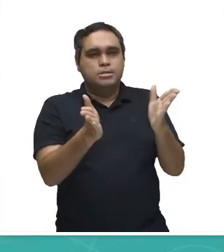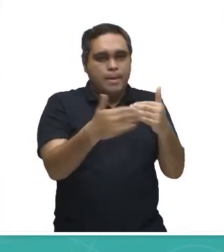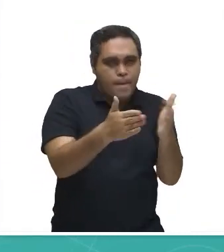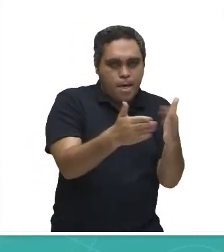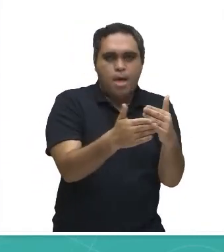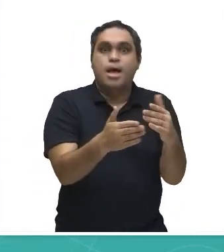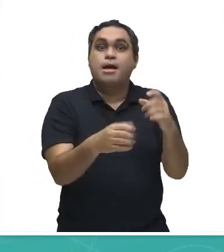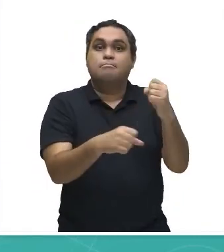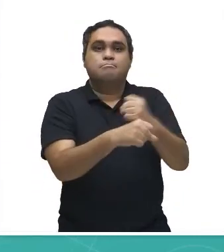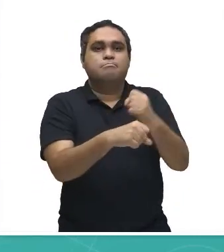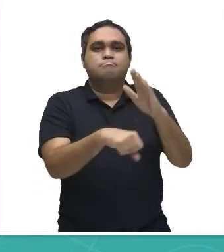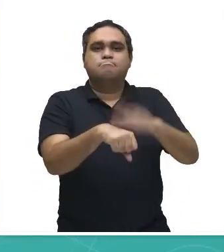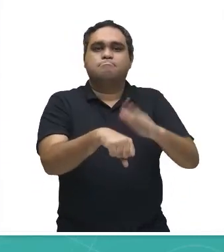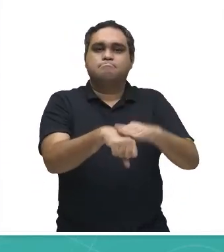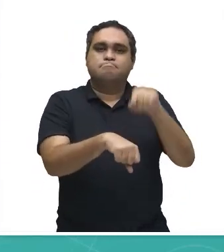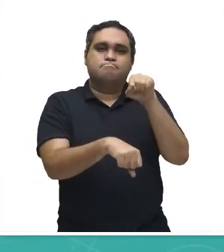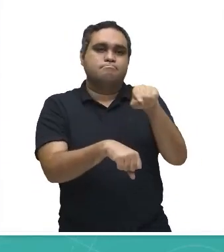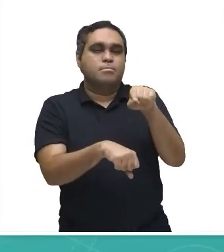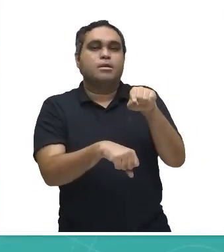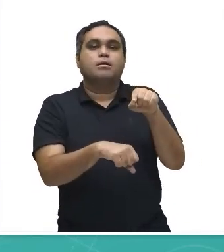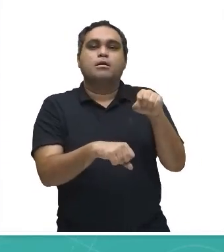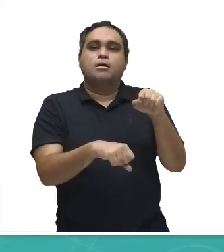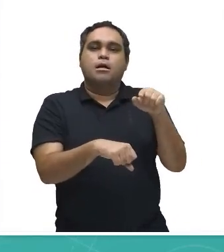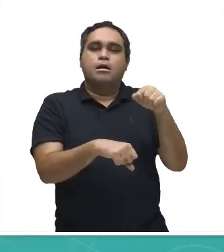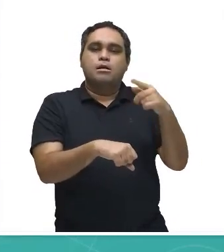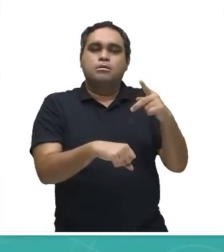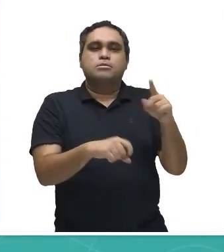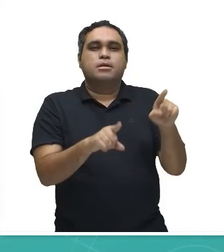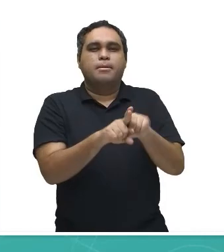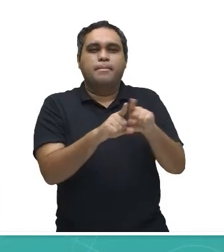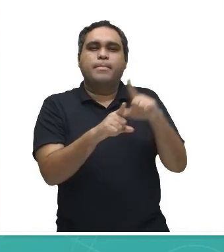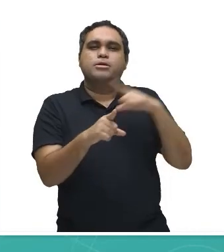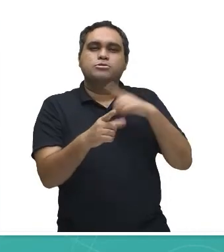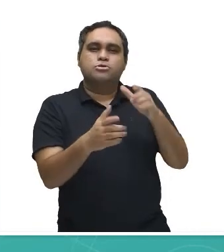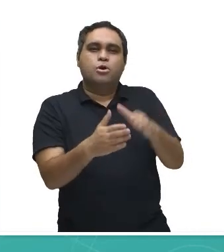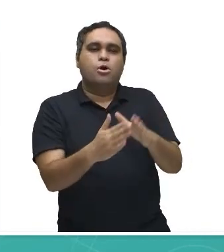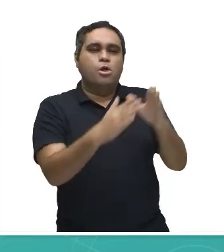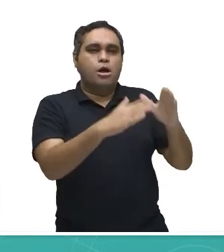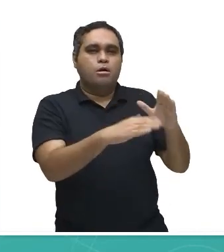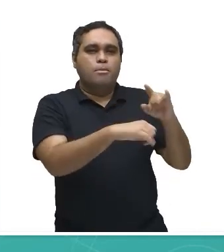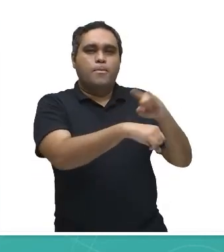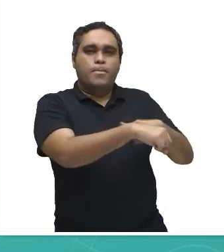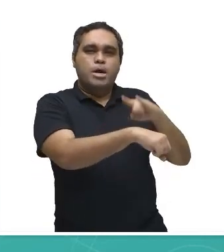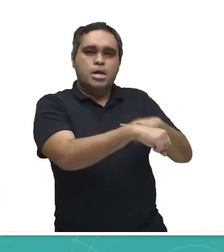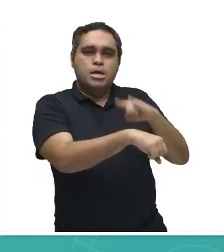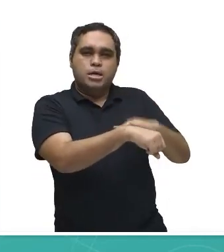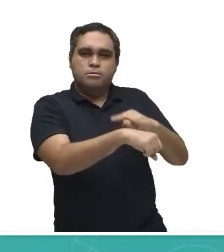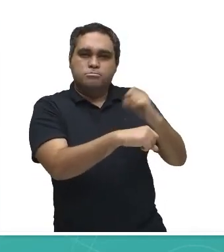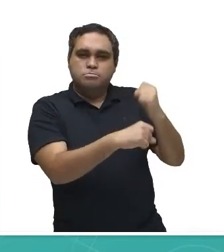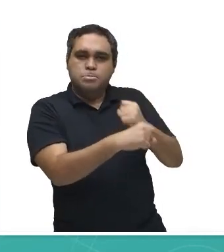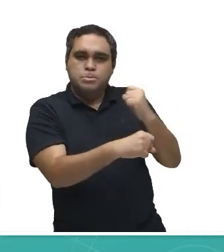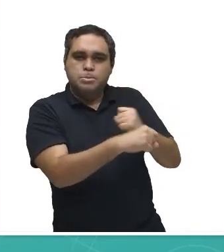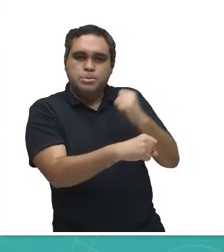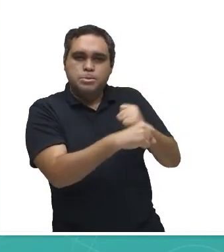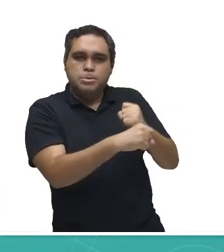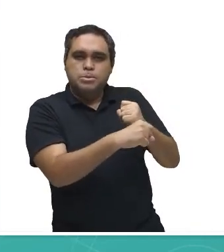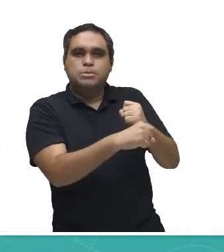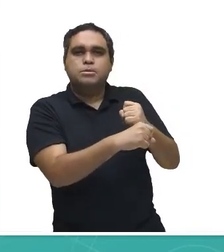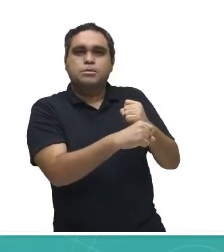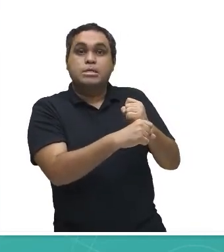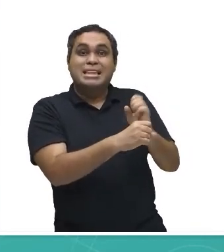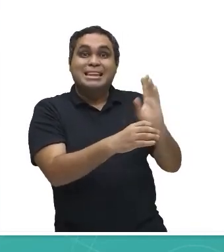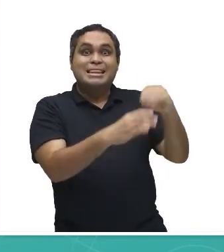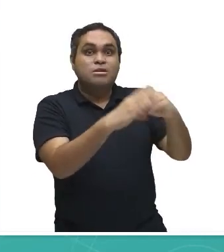latrina, ou seja, as necessidades fisiológicas dos escravizados era naquele espaço. Ela tinha um odor